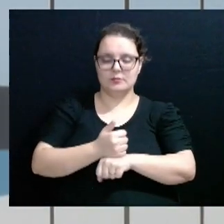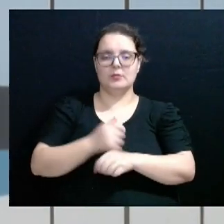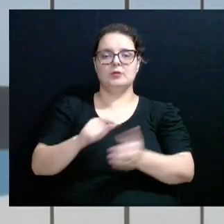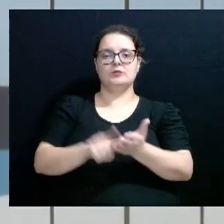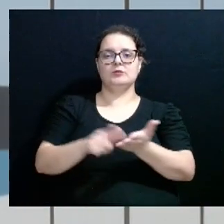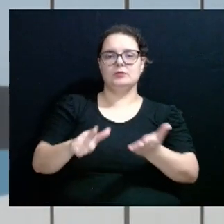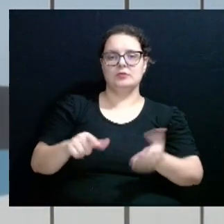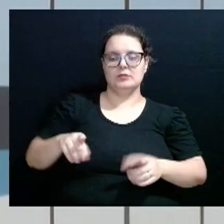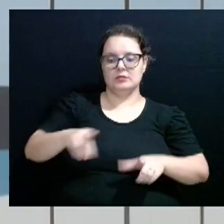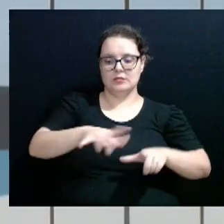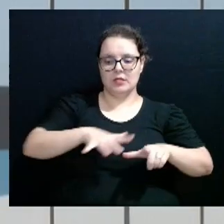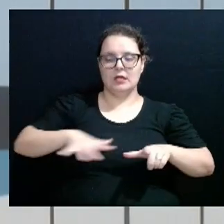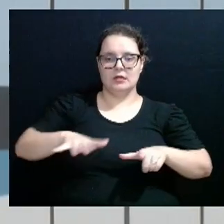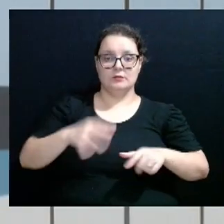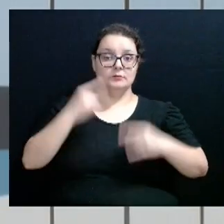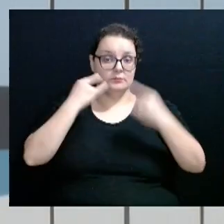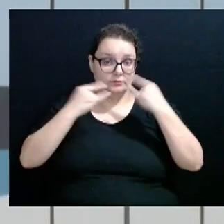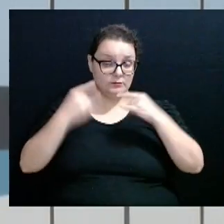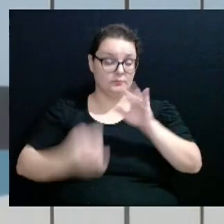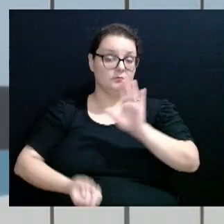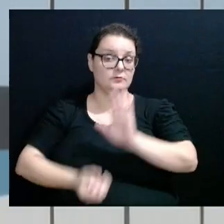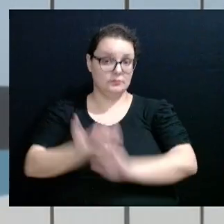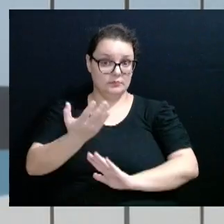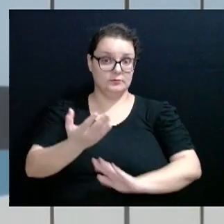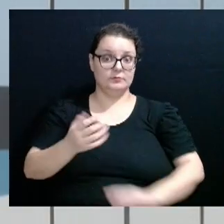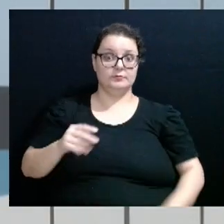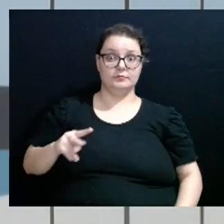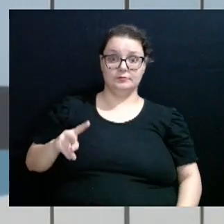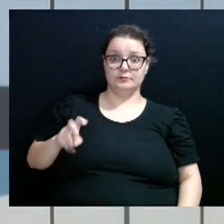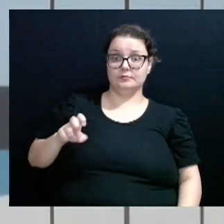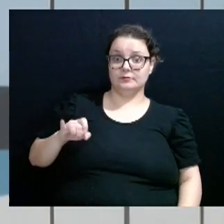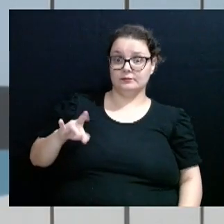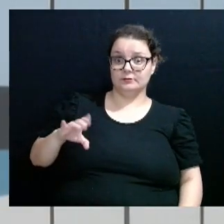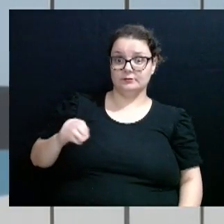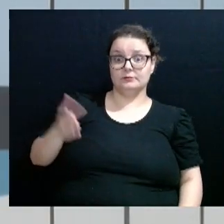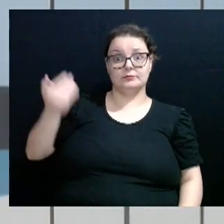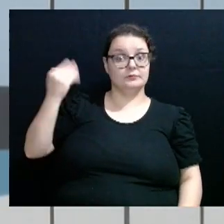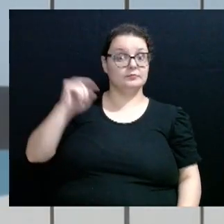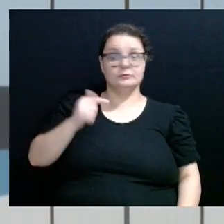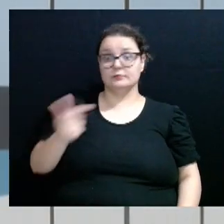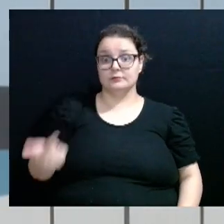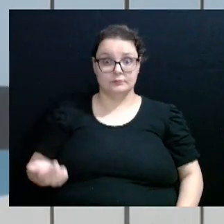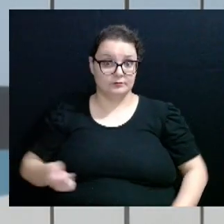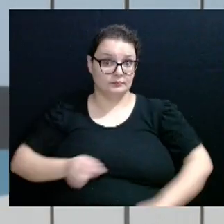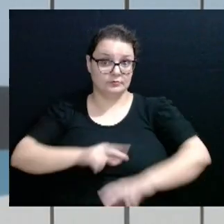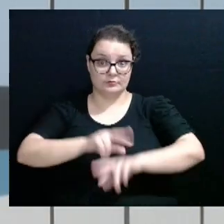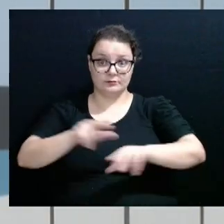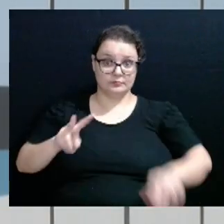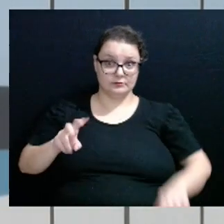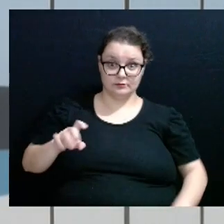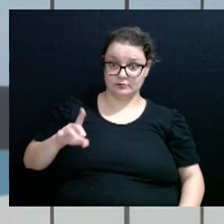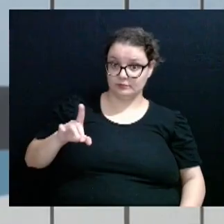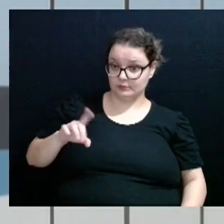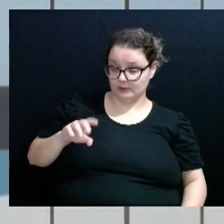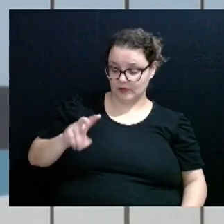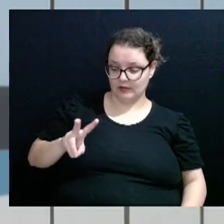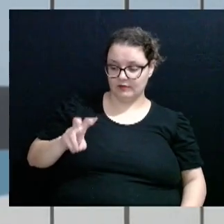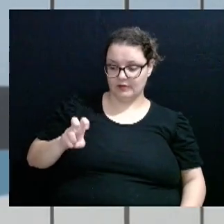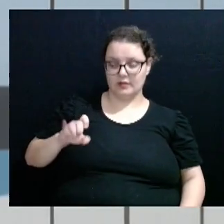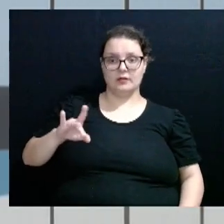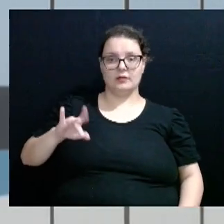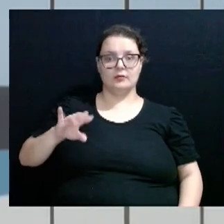de fundar esse veículo, porque na época a gente não tinha muitos veículos falando sobre a questão racial no Brasil. Então